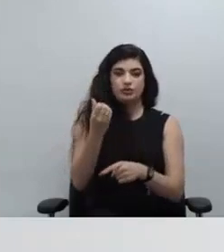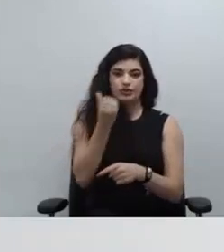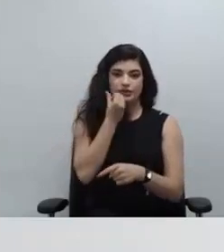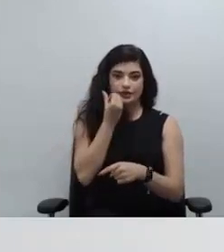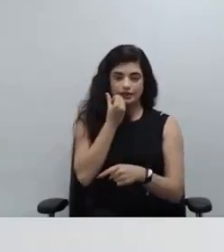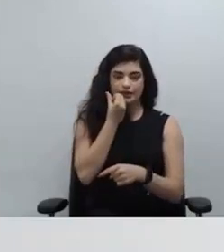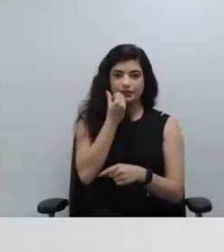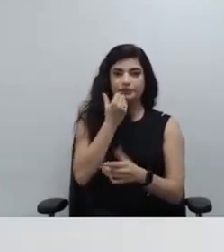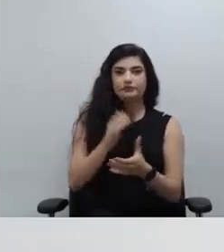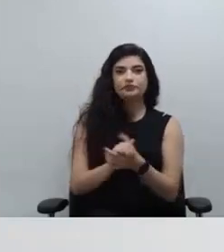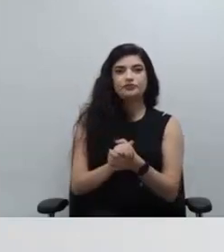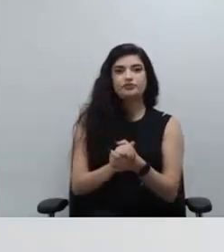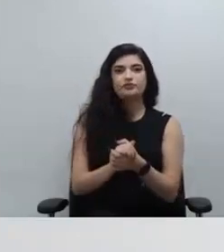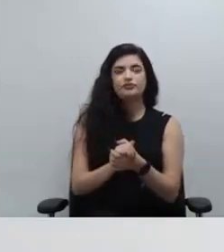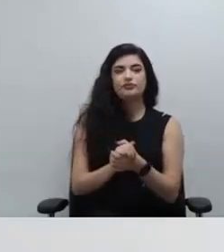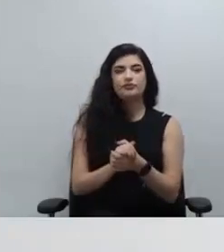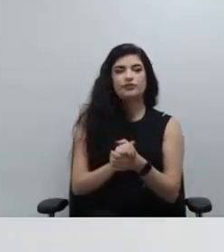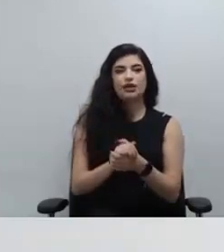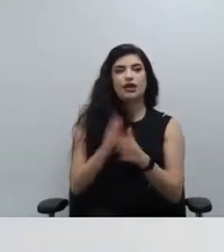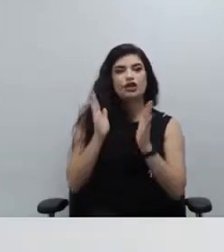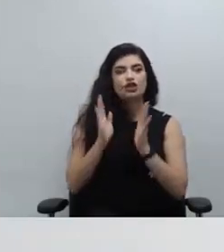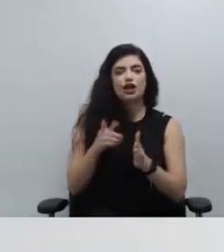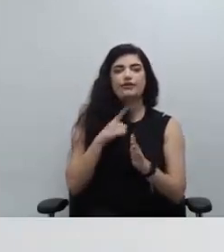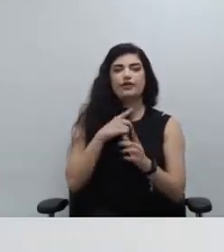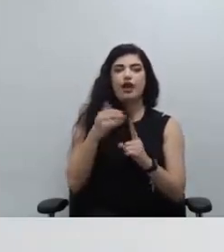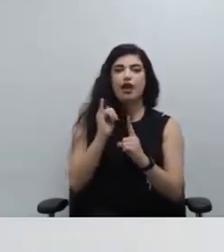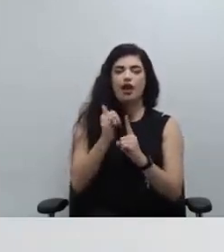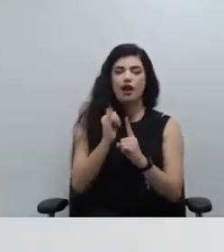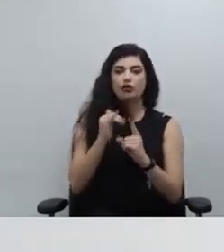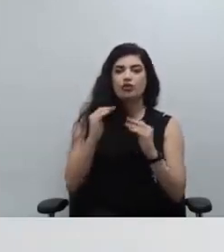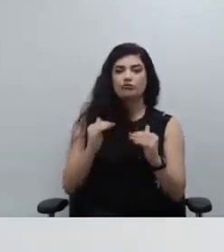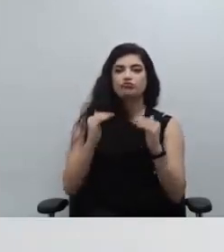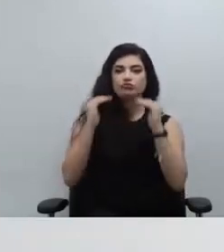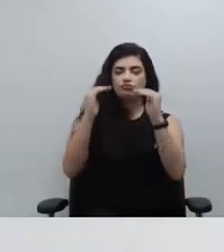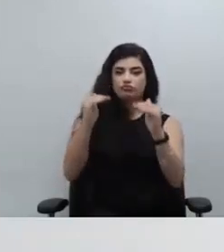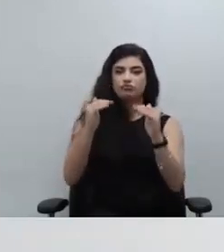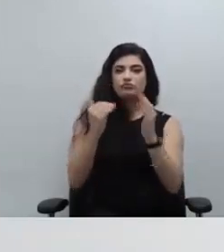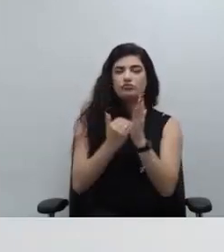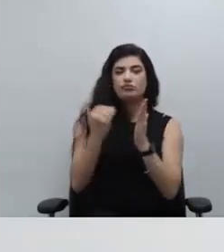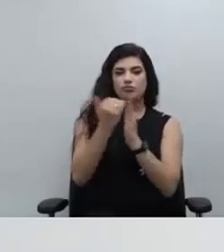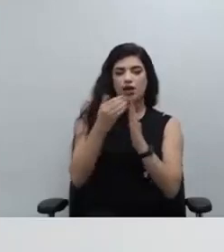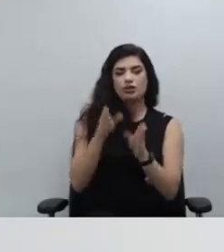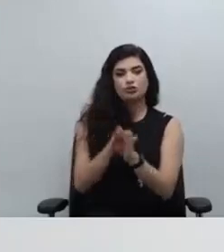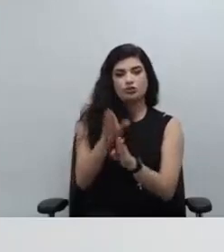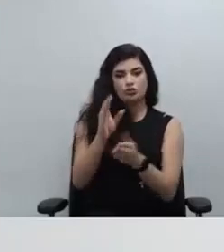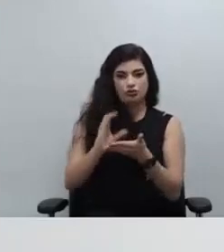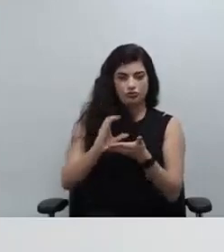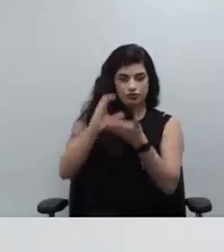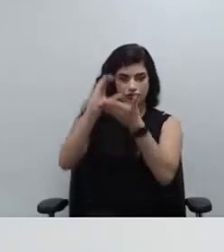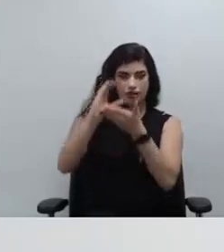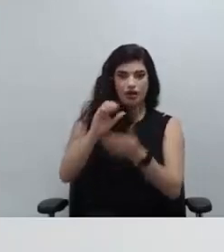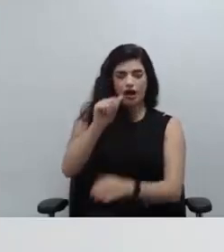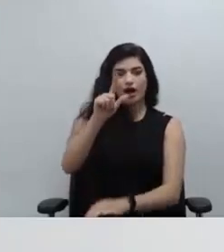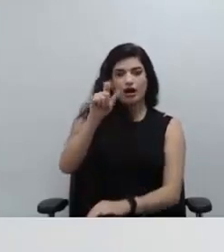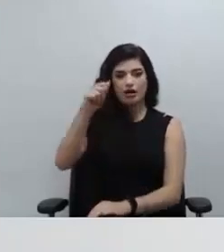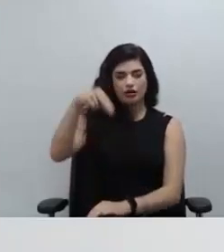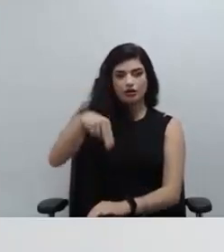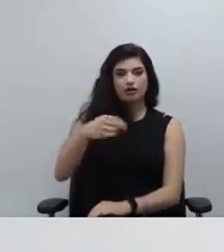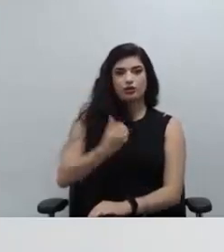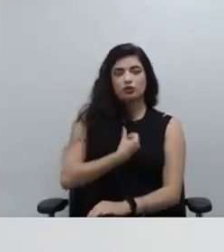Na sequência, já pregou os autos de relatoria do excelentíssimo conselheiro Alan Ramalho Ferreira,